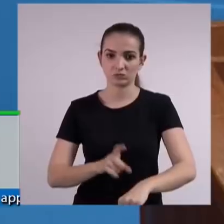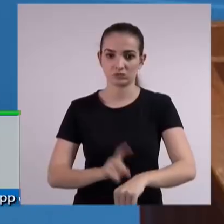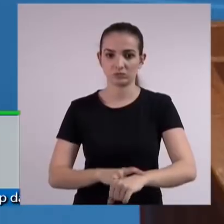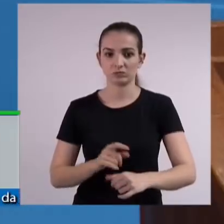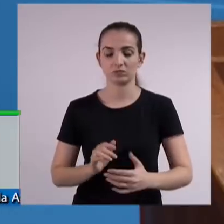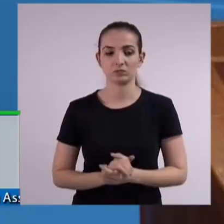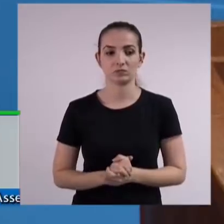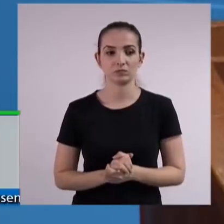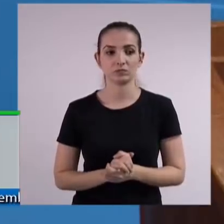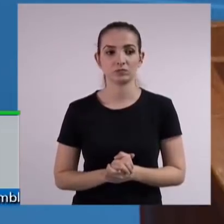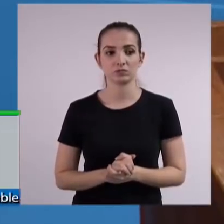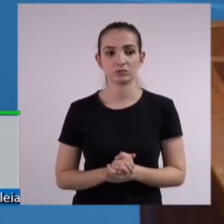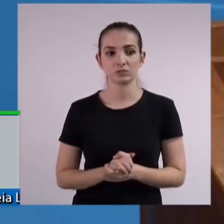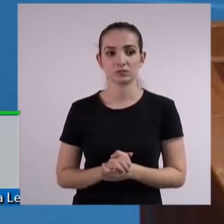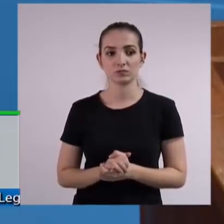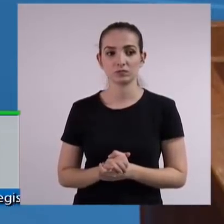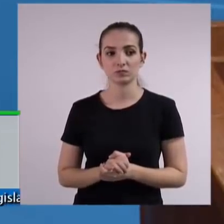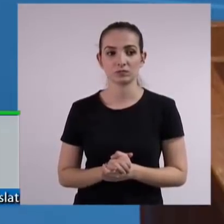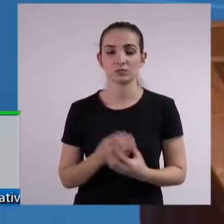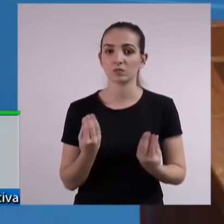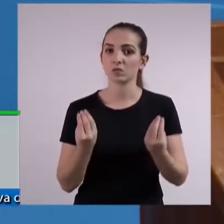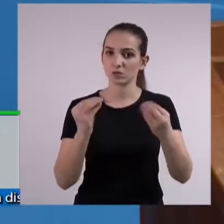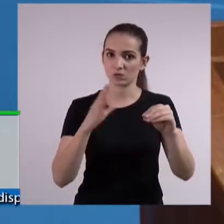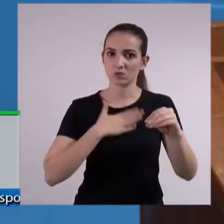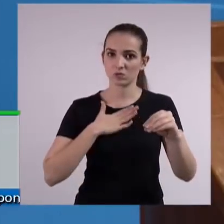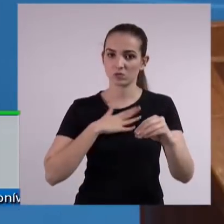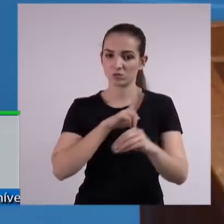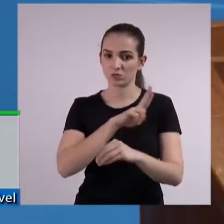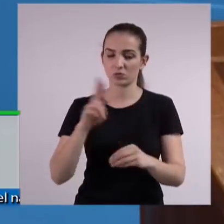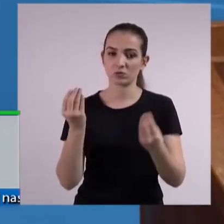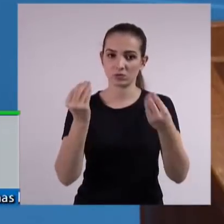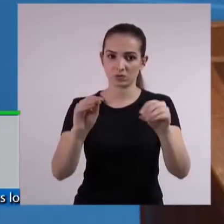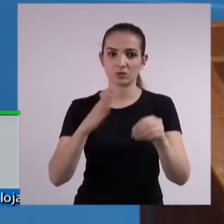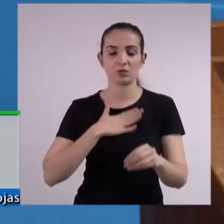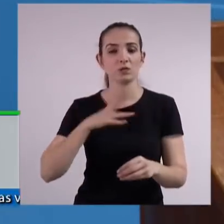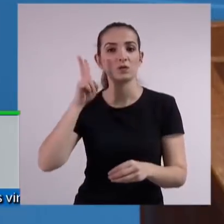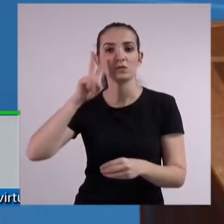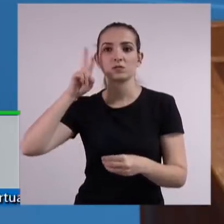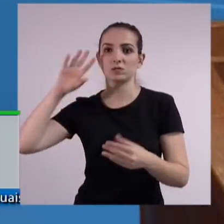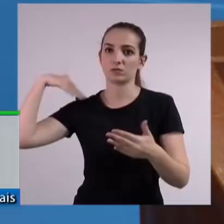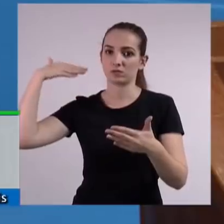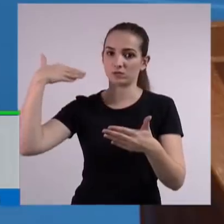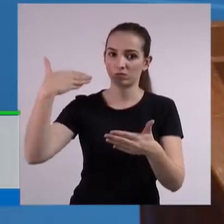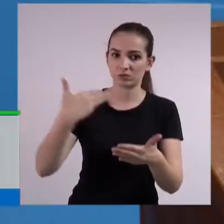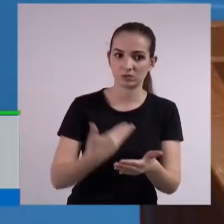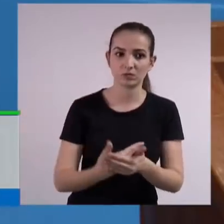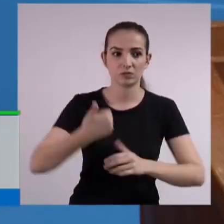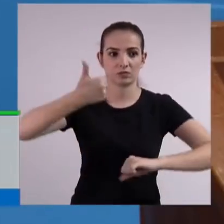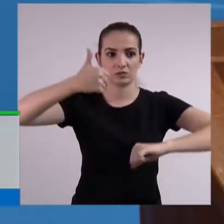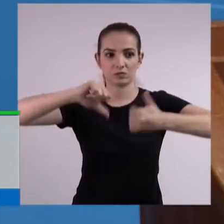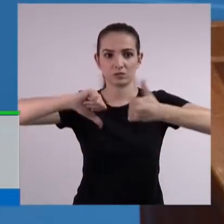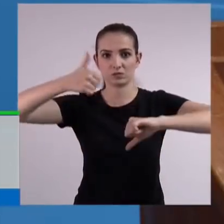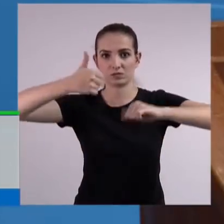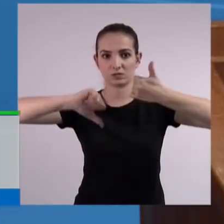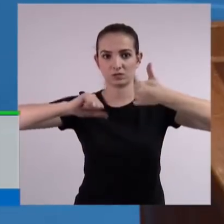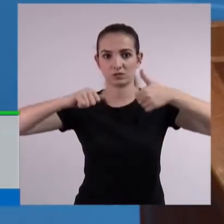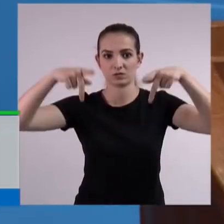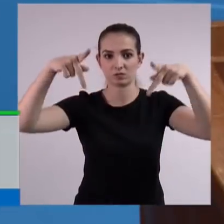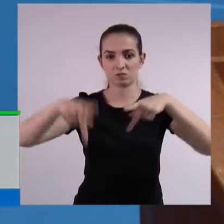momento, submetendo o meu nome, a minha história, à apreciação do